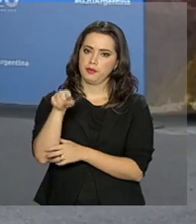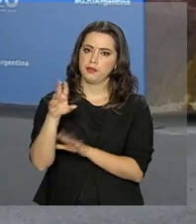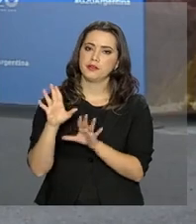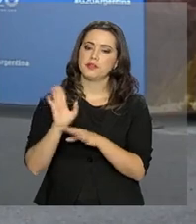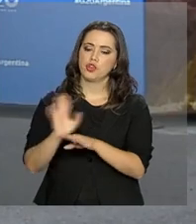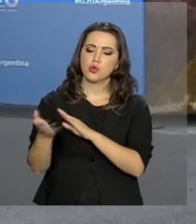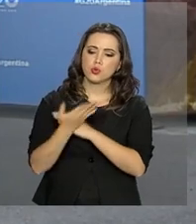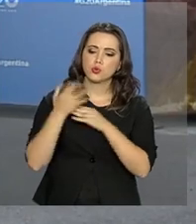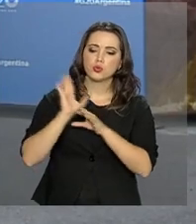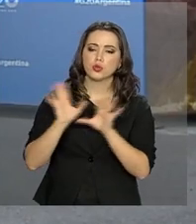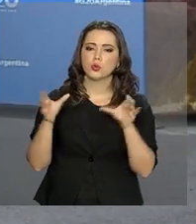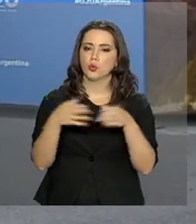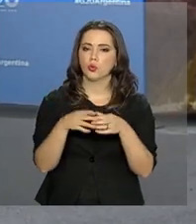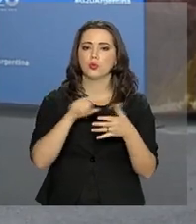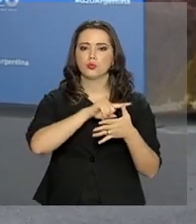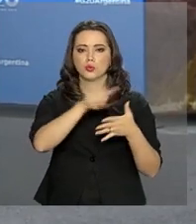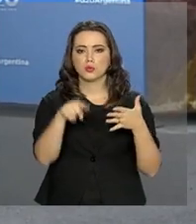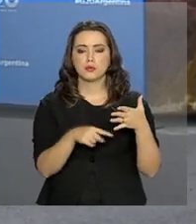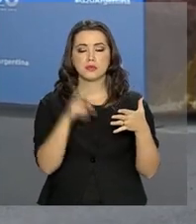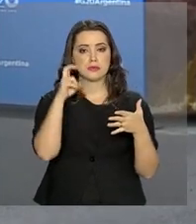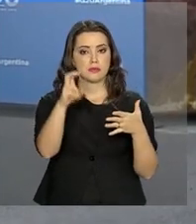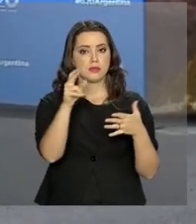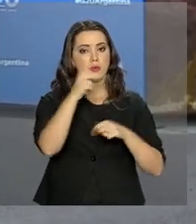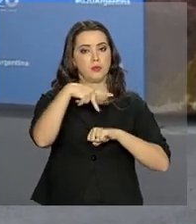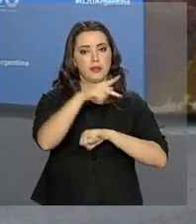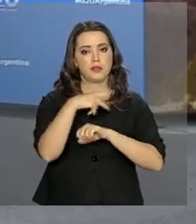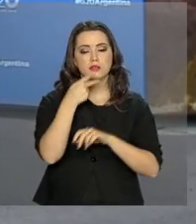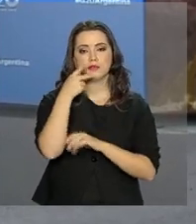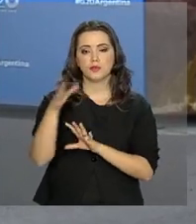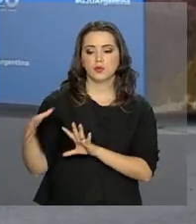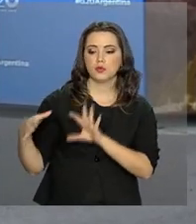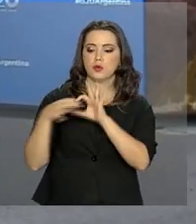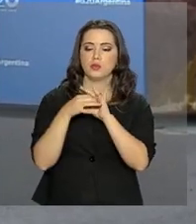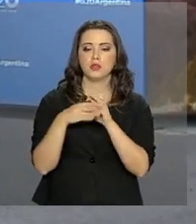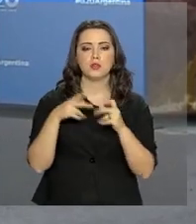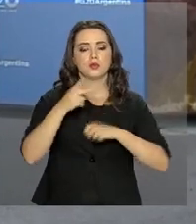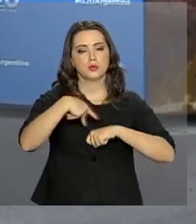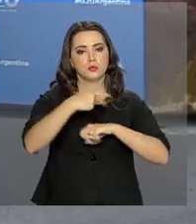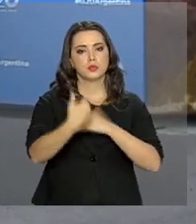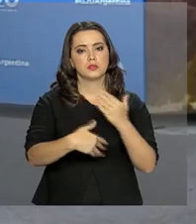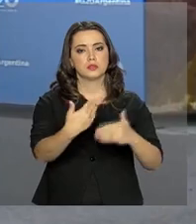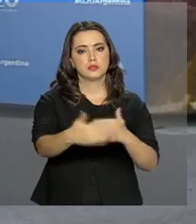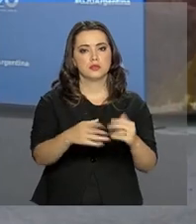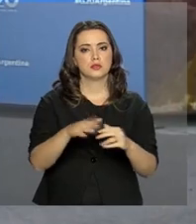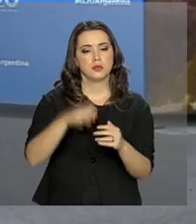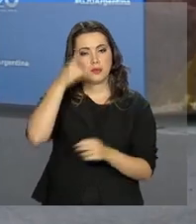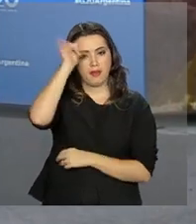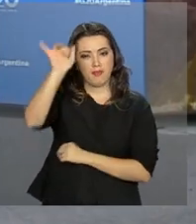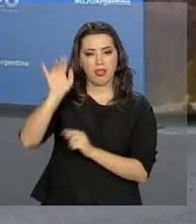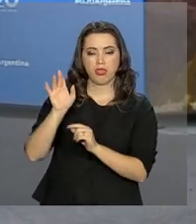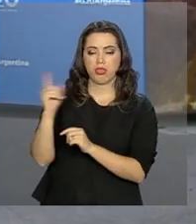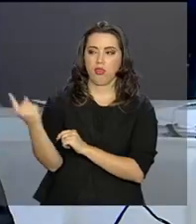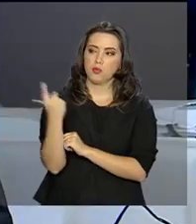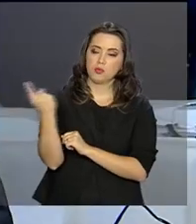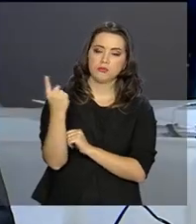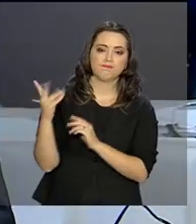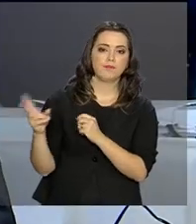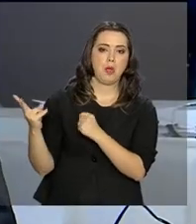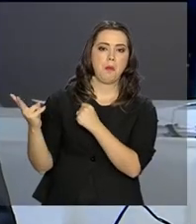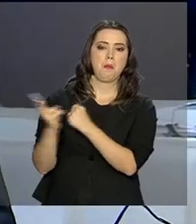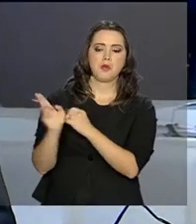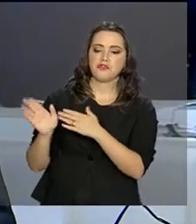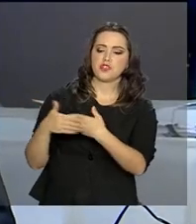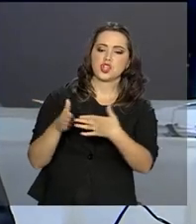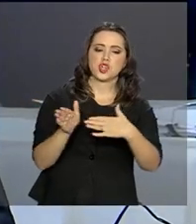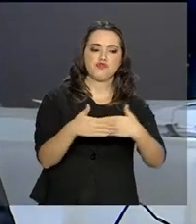do bloco e defendeu a união das nações em desenvolvimento contra o protecionismo. A força